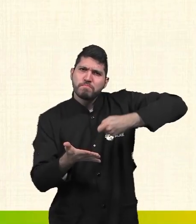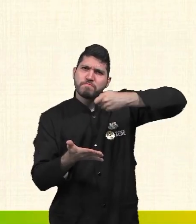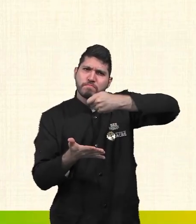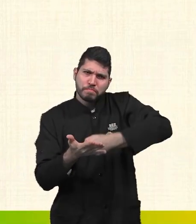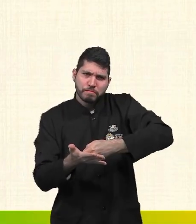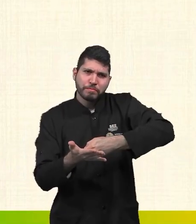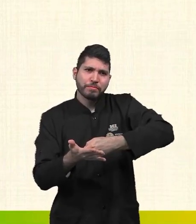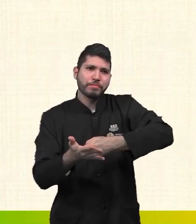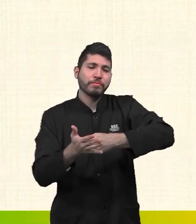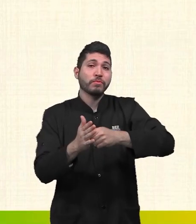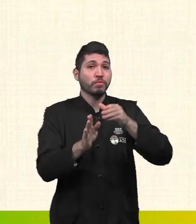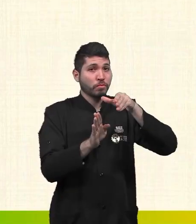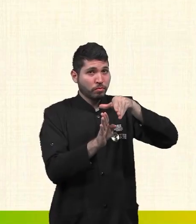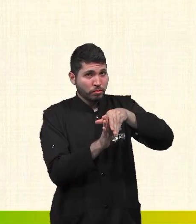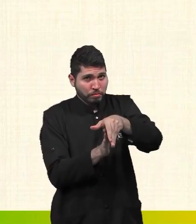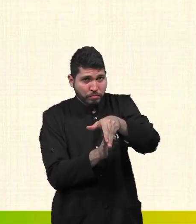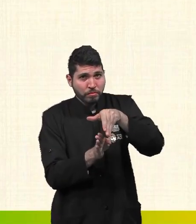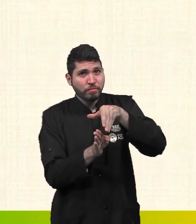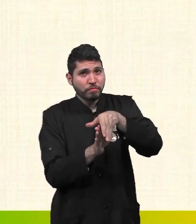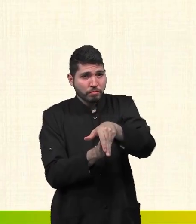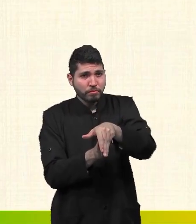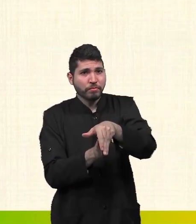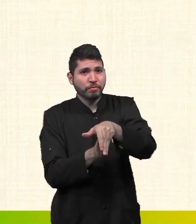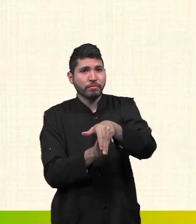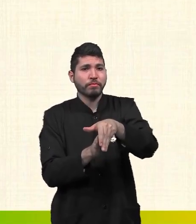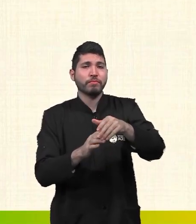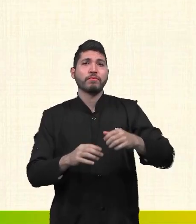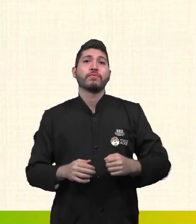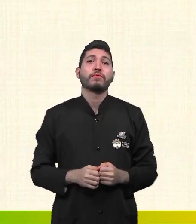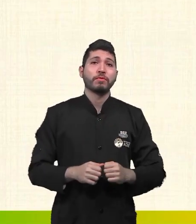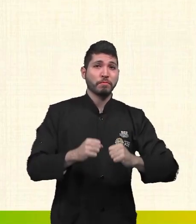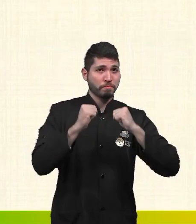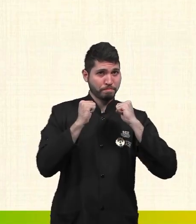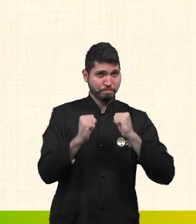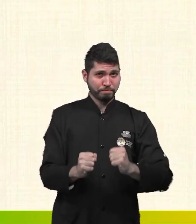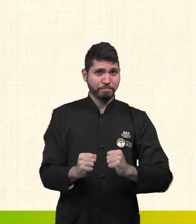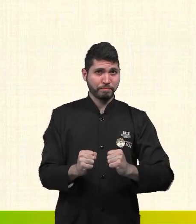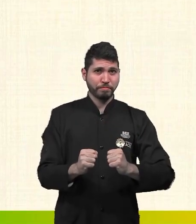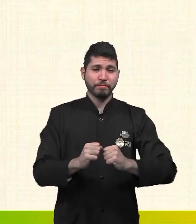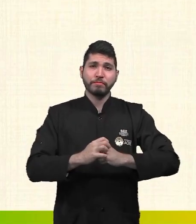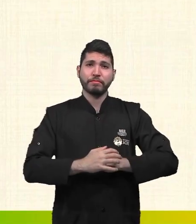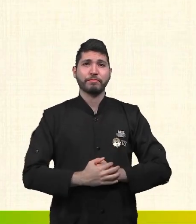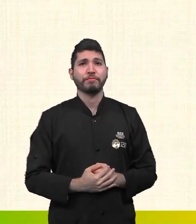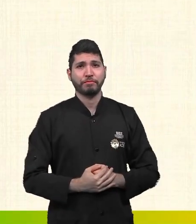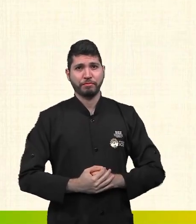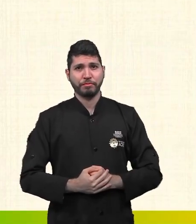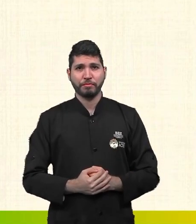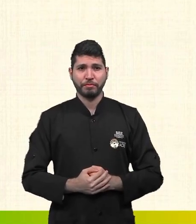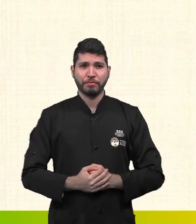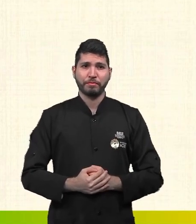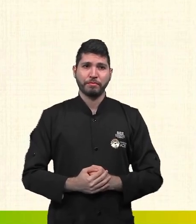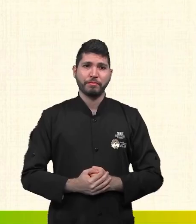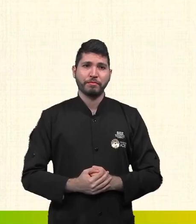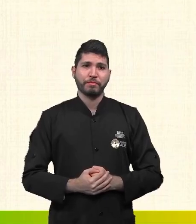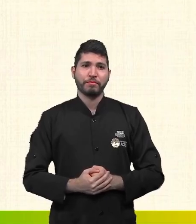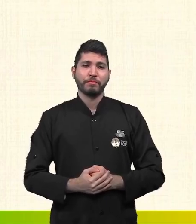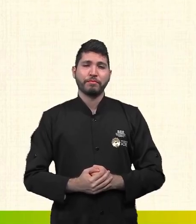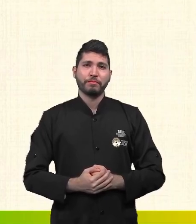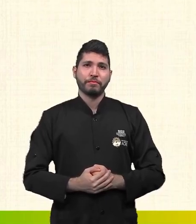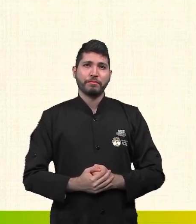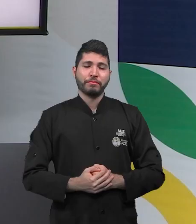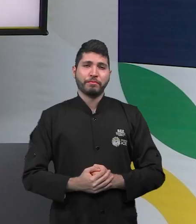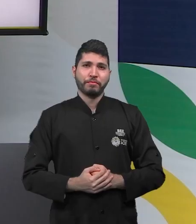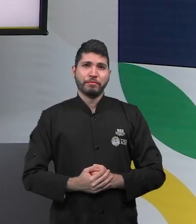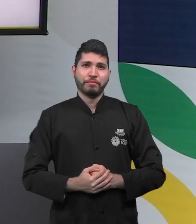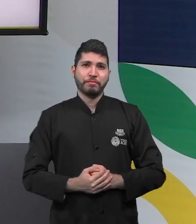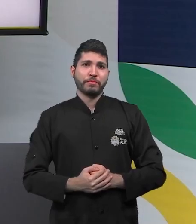obrigação. Letra D, conselho. E letra E, possibilidade. Nesse caso, pessoal,